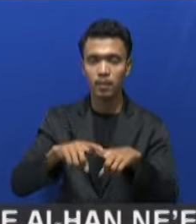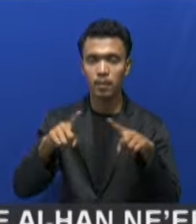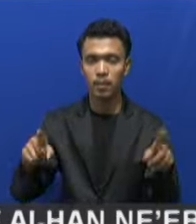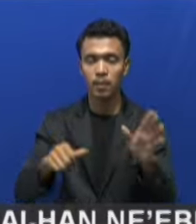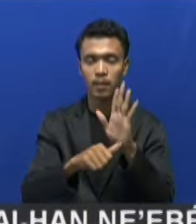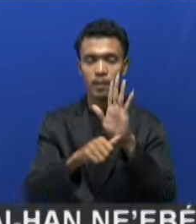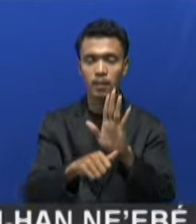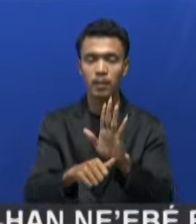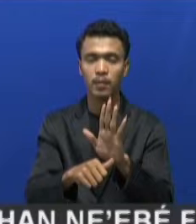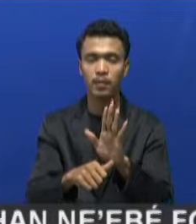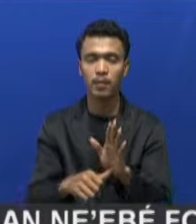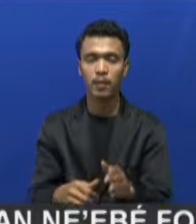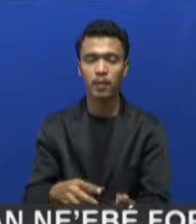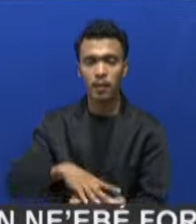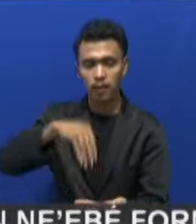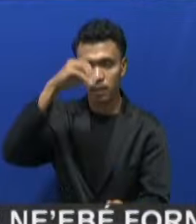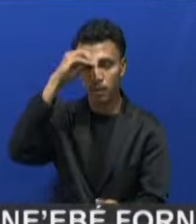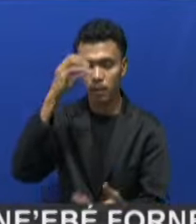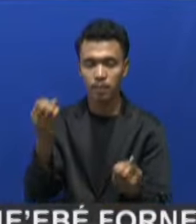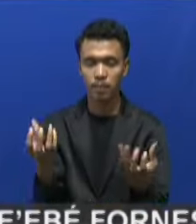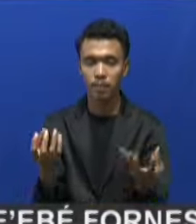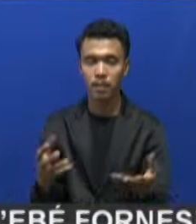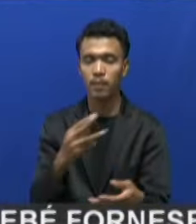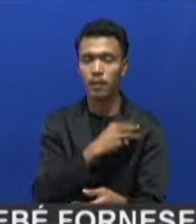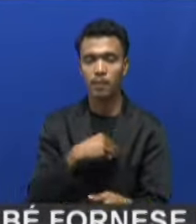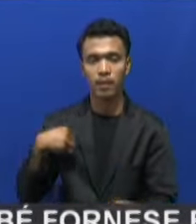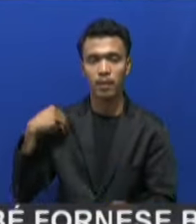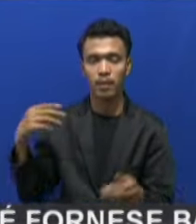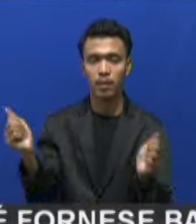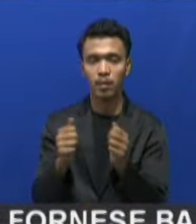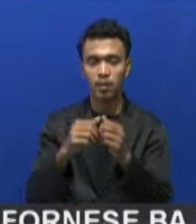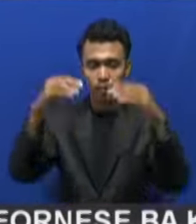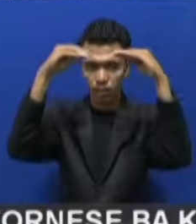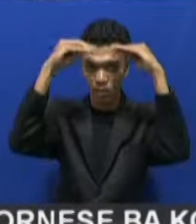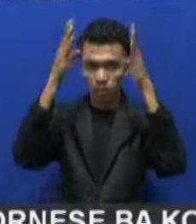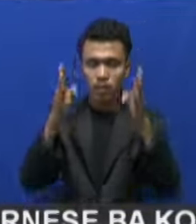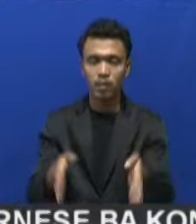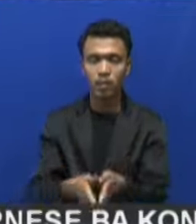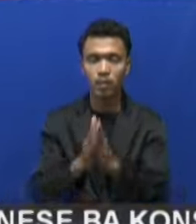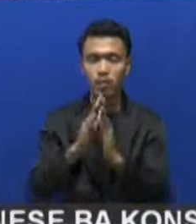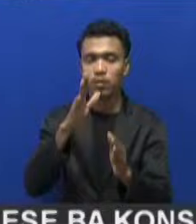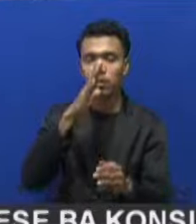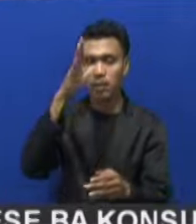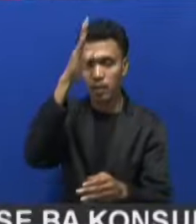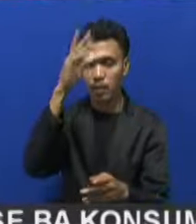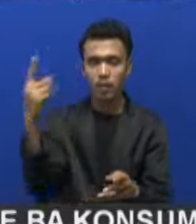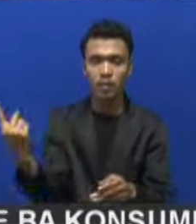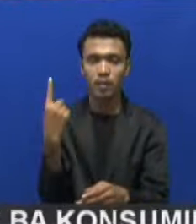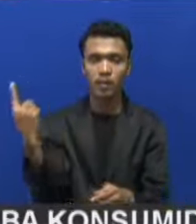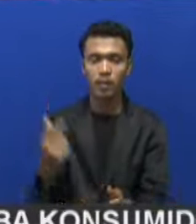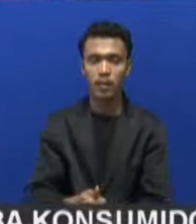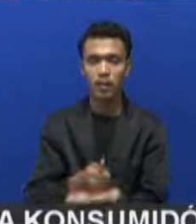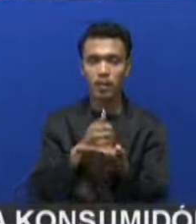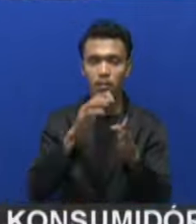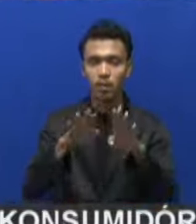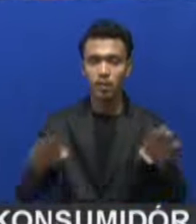apresenta prende mos buat lubunia. Madre no manorin sira husu inang amang atu na fating na akumpanya labarik sira